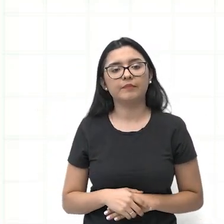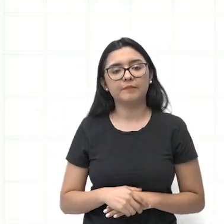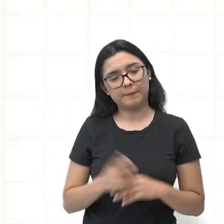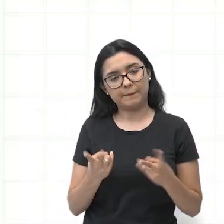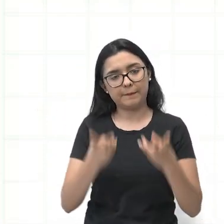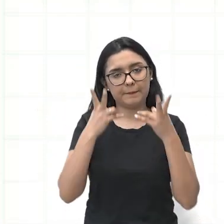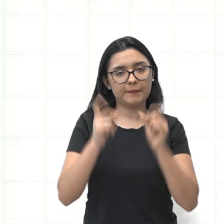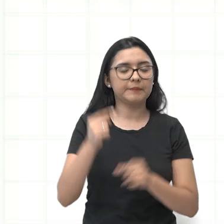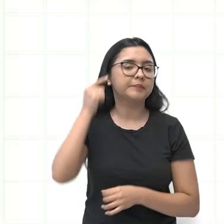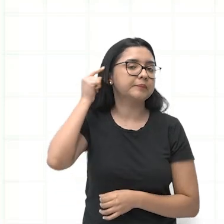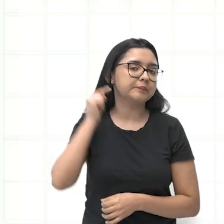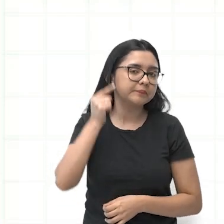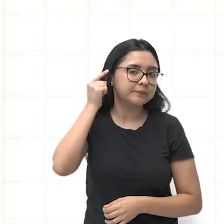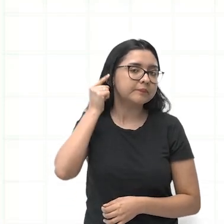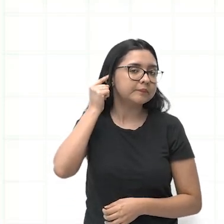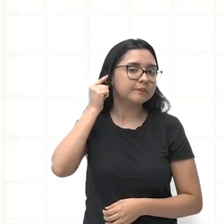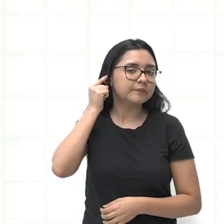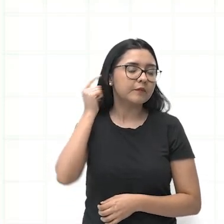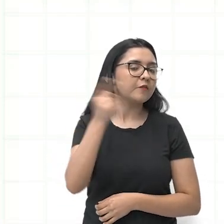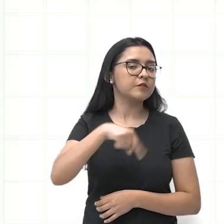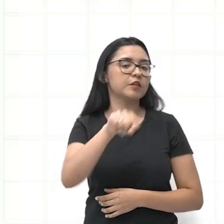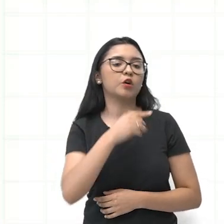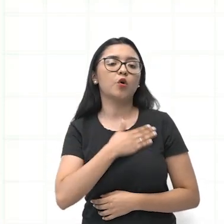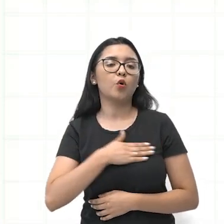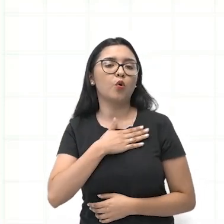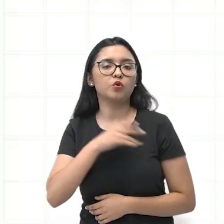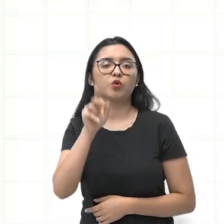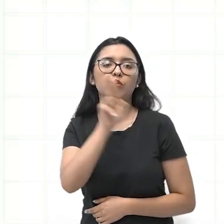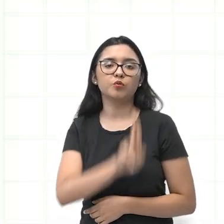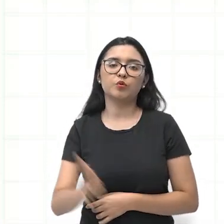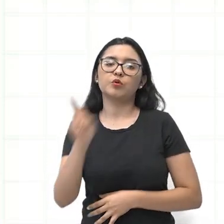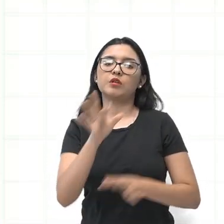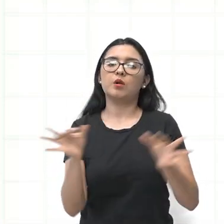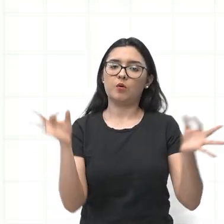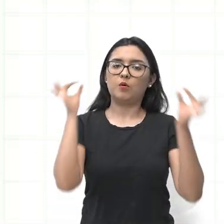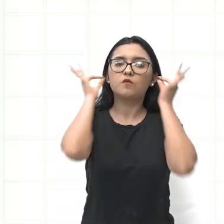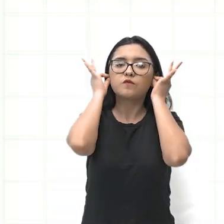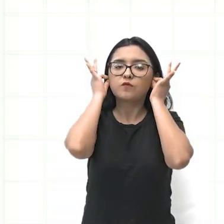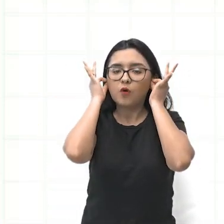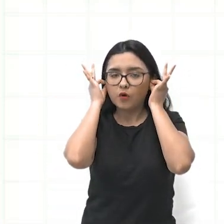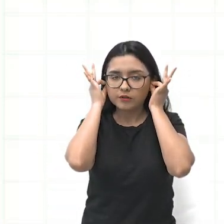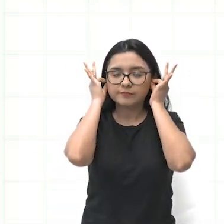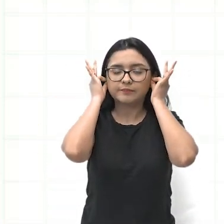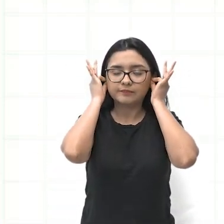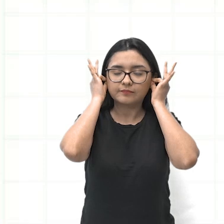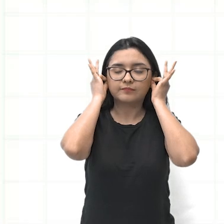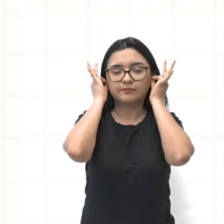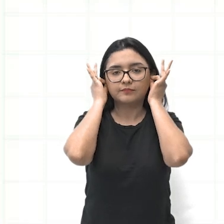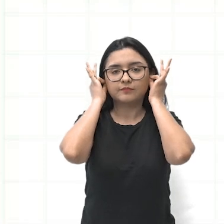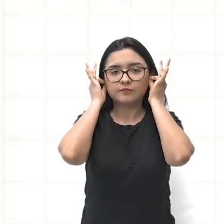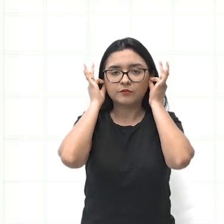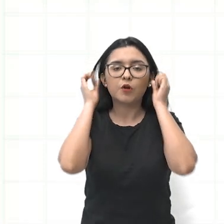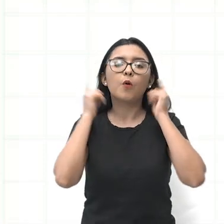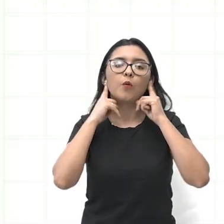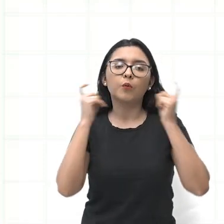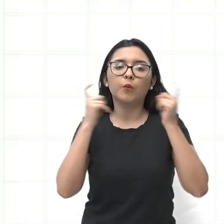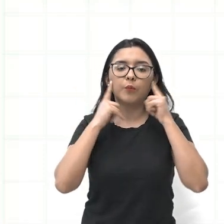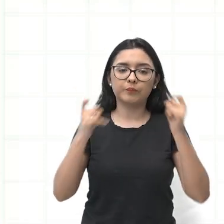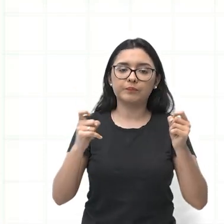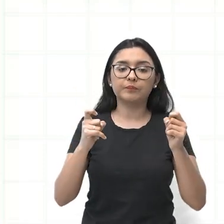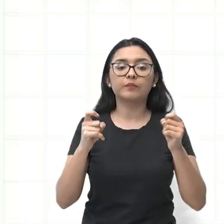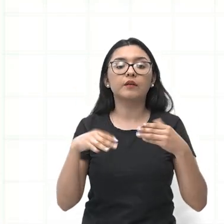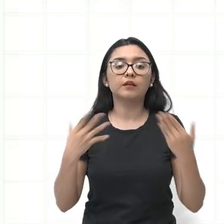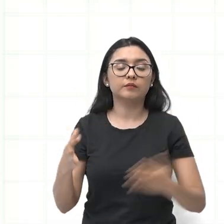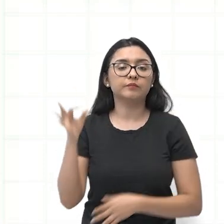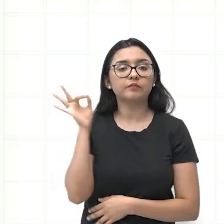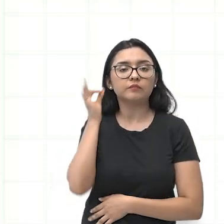a sua orelha, né? Você que gosta de utilizar aí o fone de ouvido. Esse